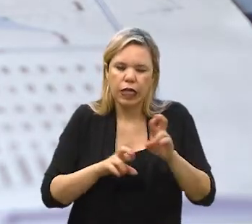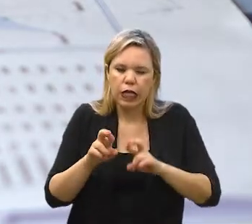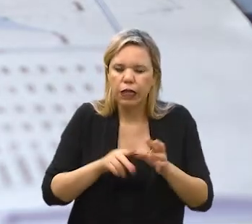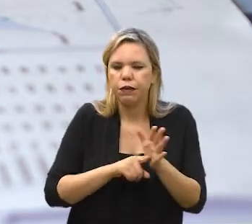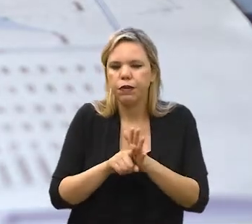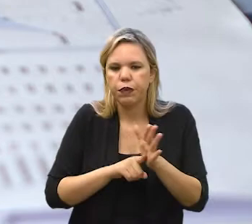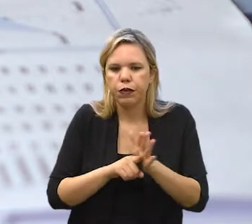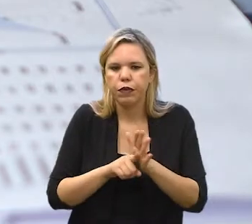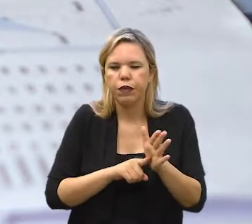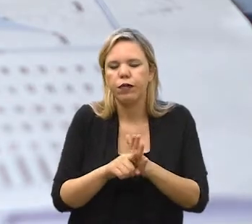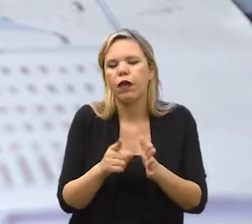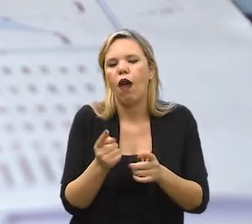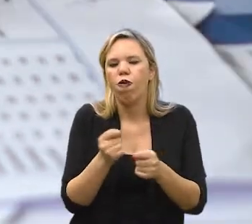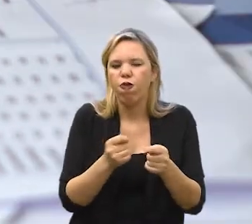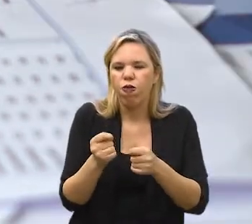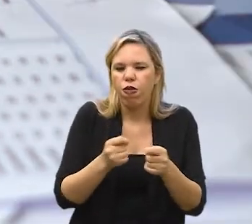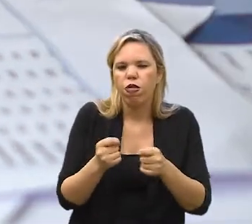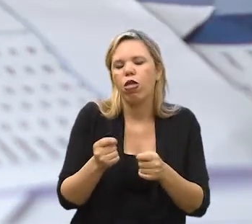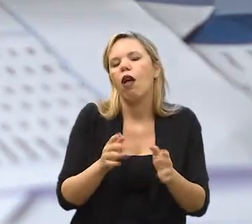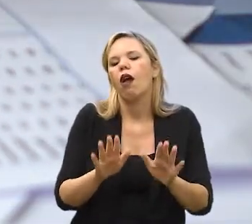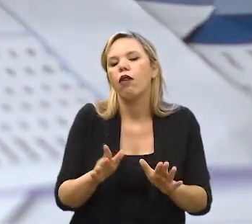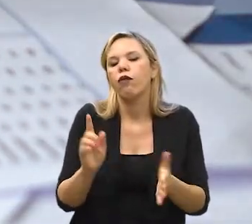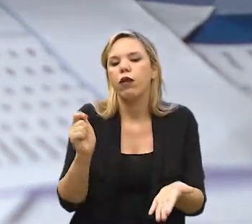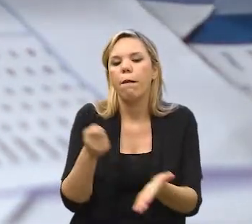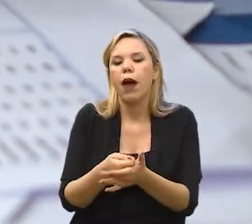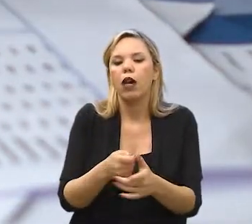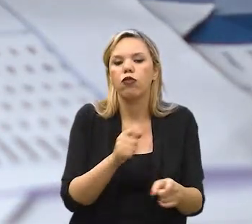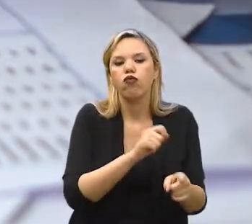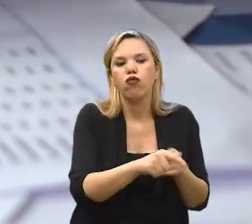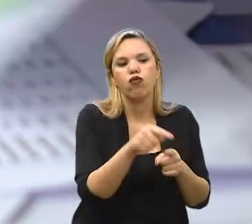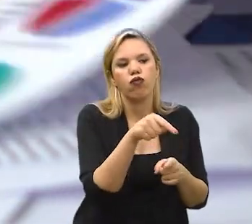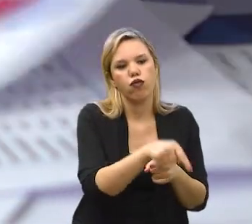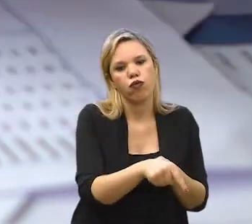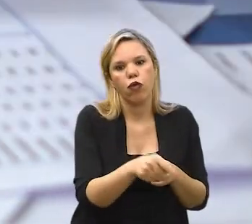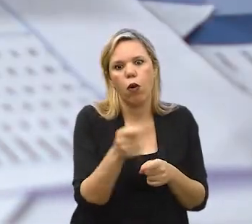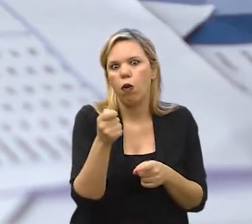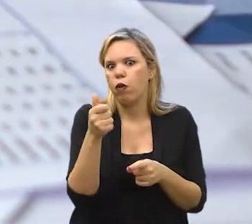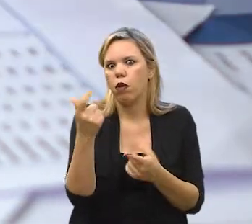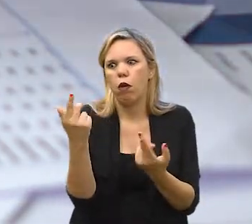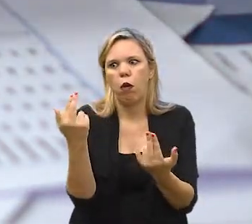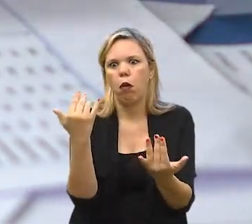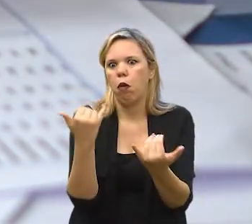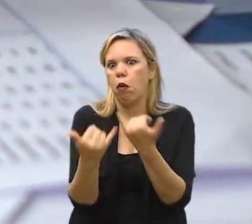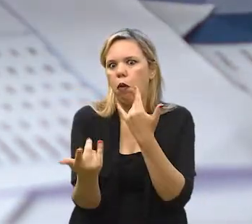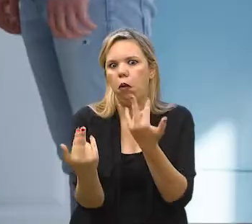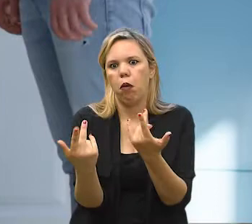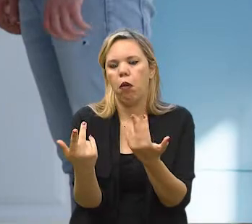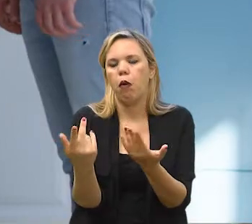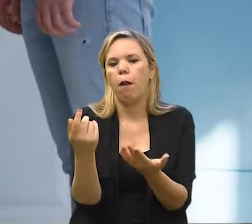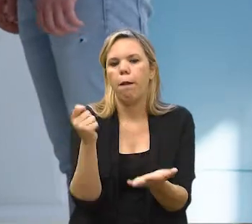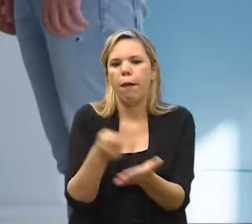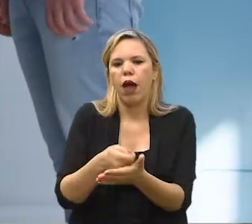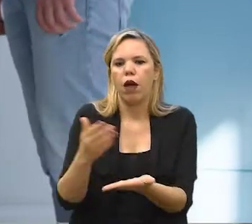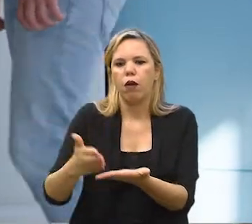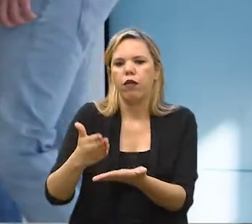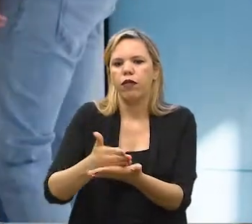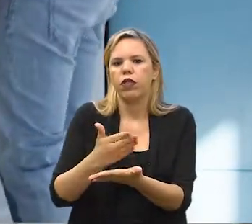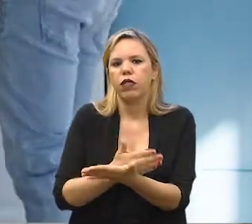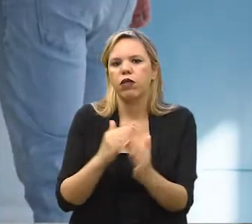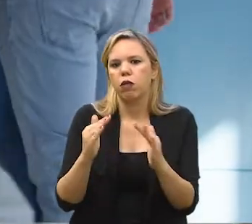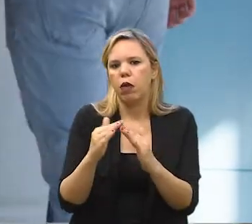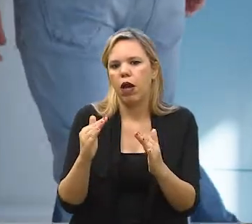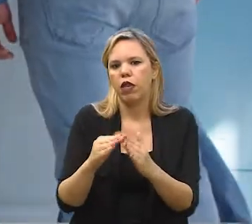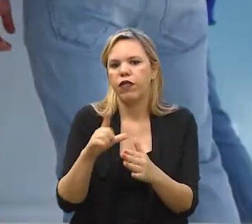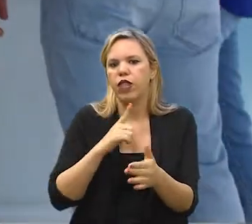analisando algum cenário, o que você paga hoje de um aluguel quase que iguala ao valor de um financiamento, você tendo uma